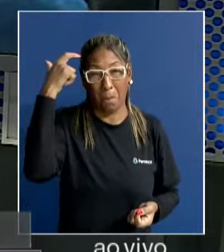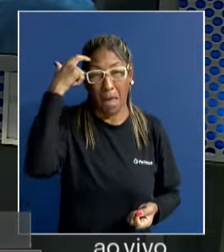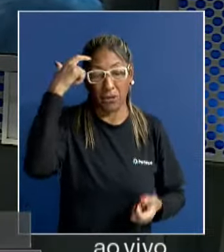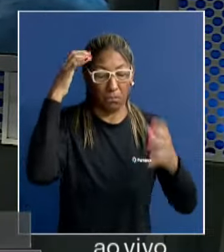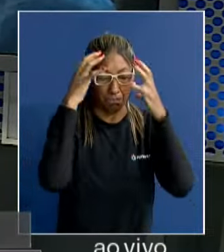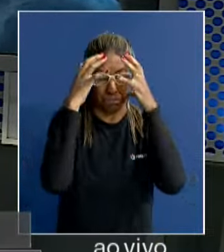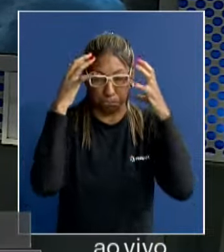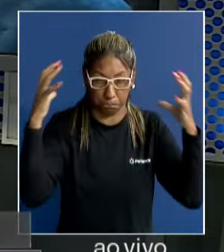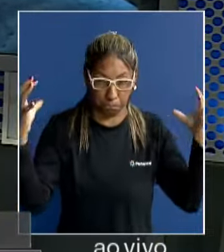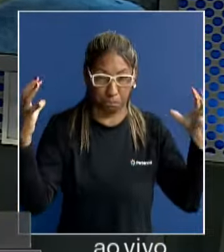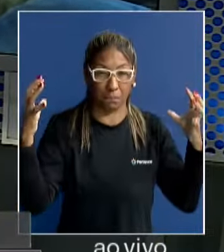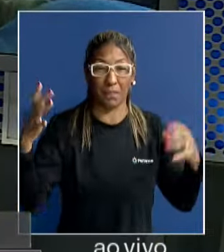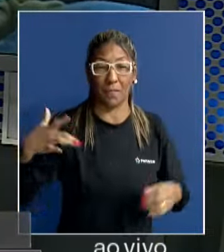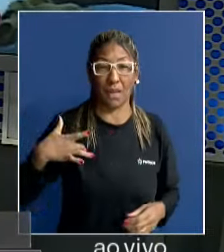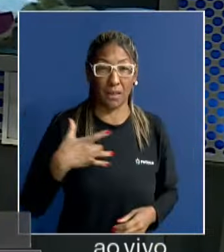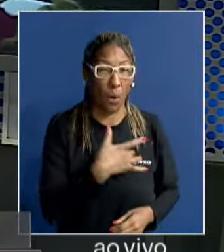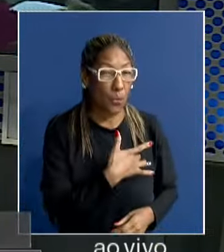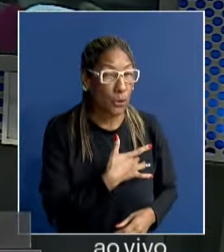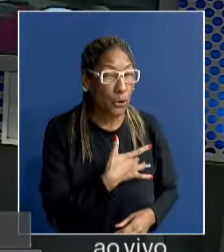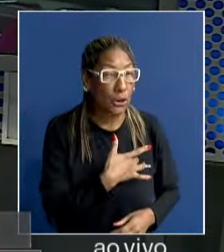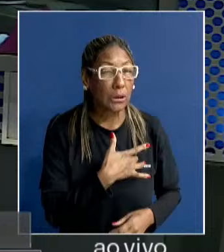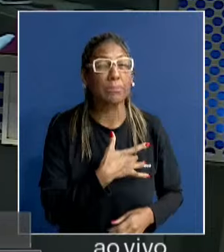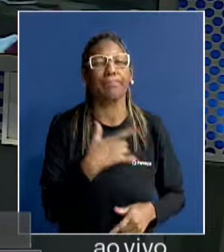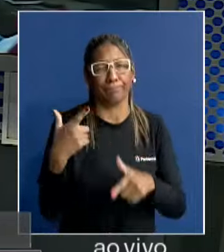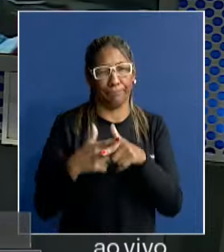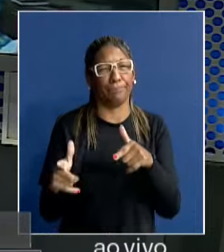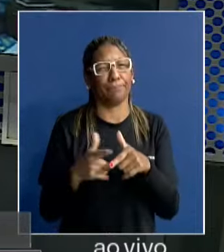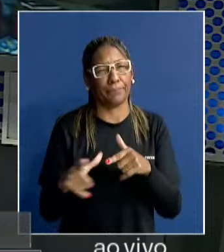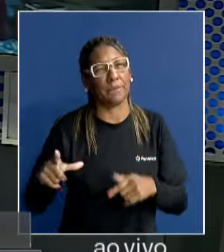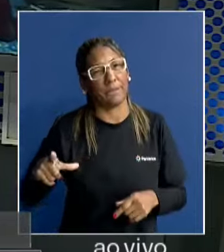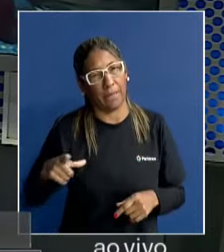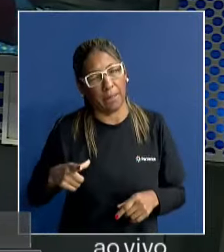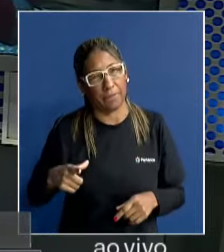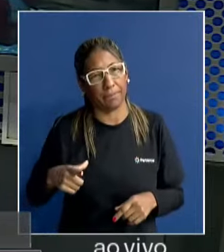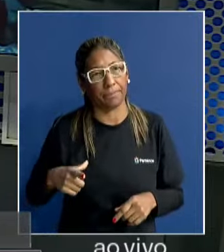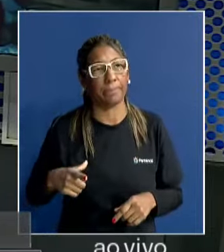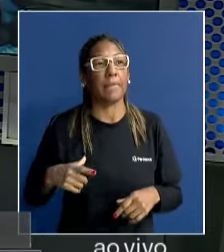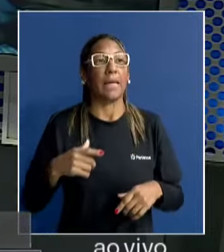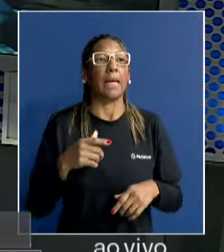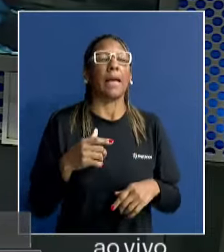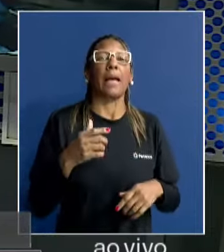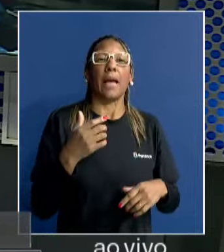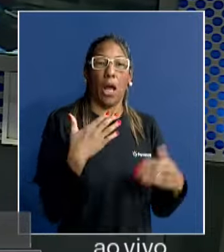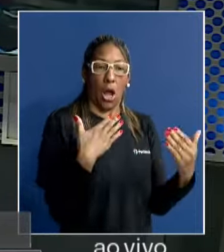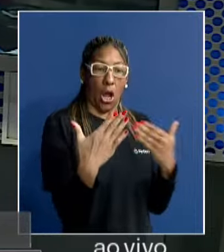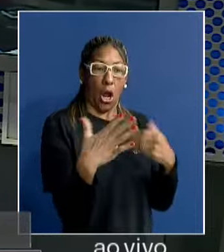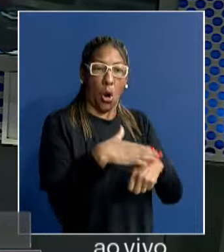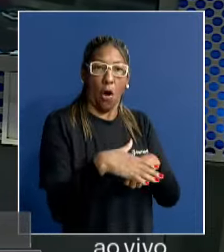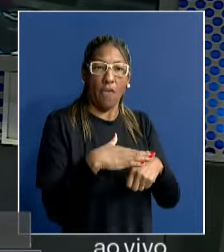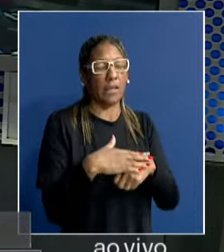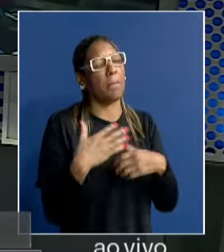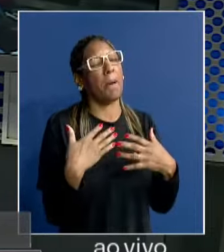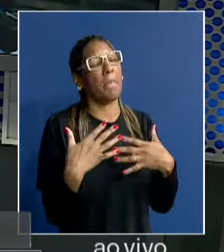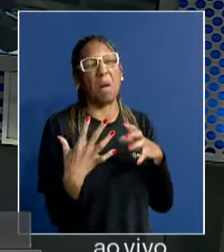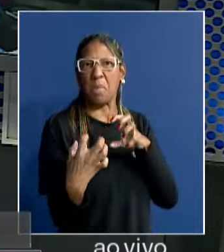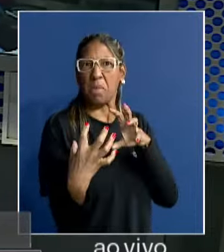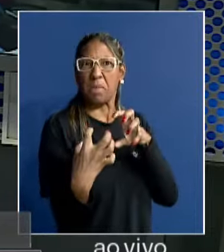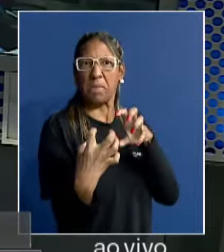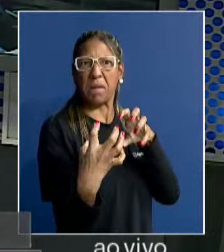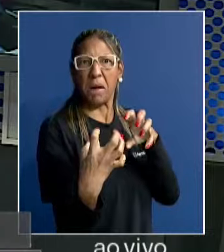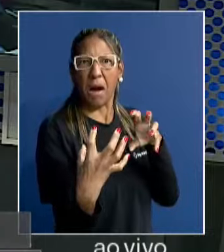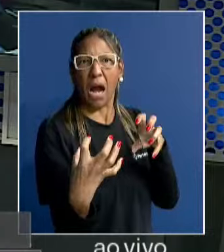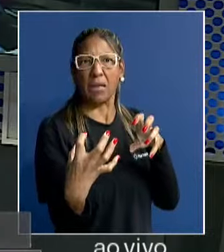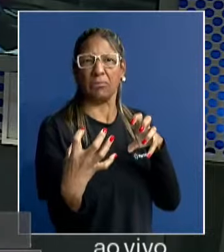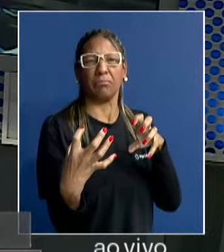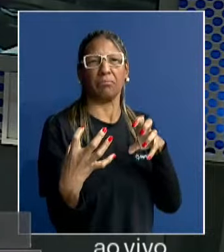a saúde mental das pessoas está abalada. Então, para acontecer, para uma conversa virar um bate-boca, e um bate-boca virar